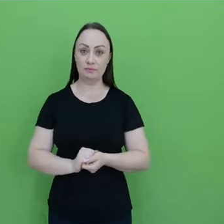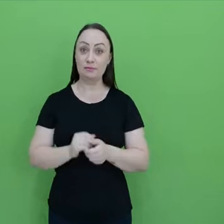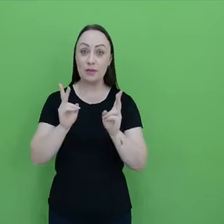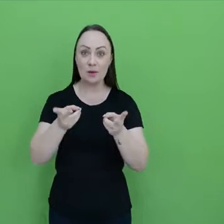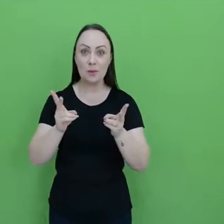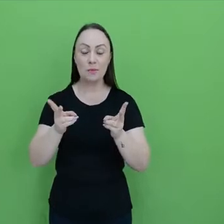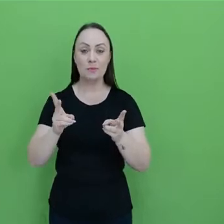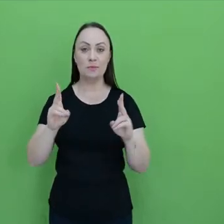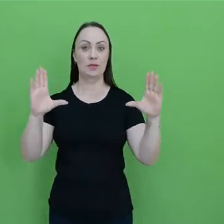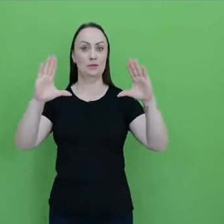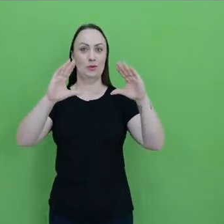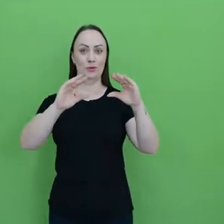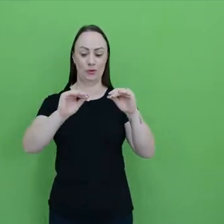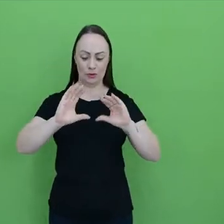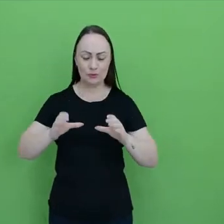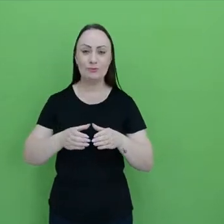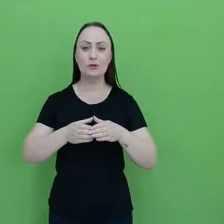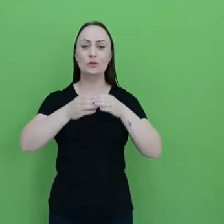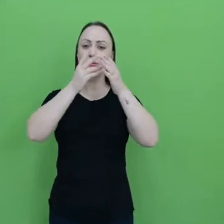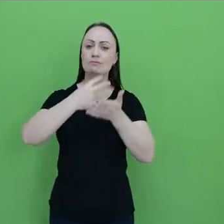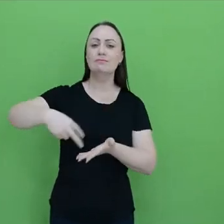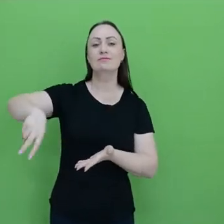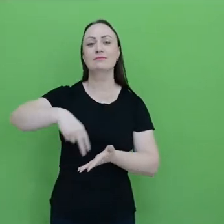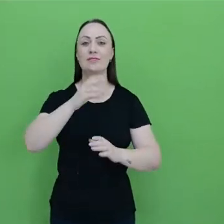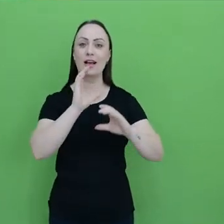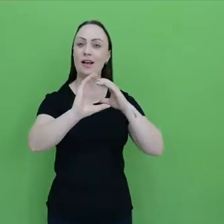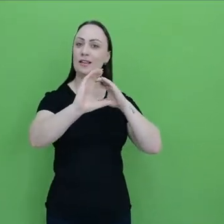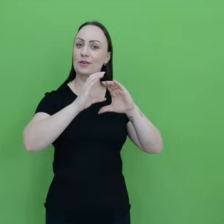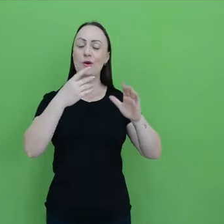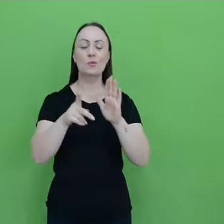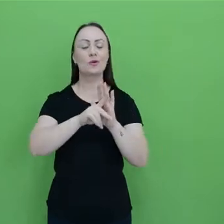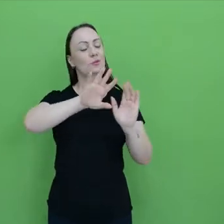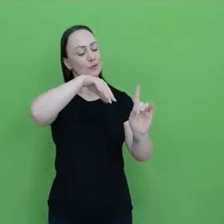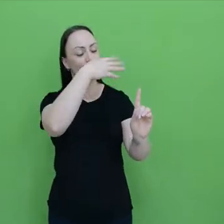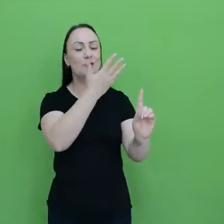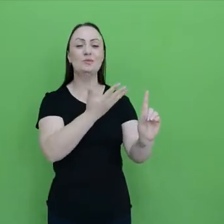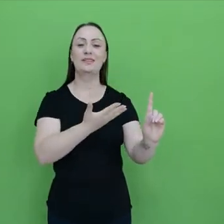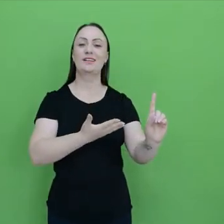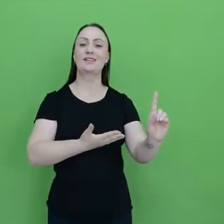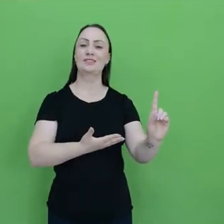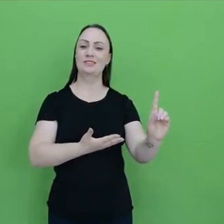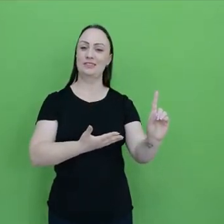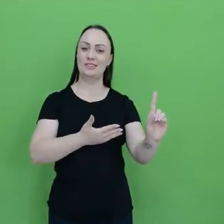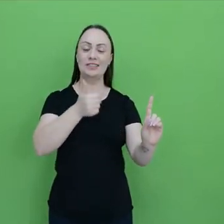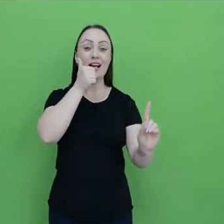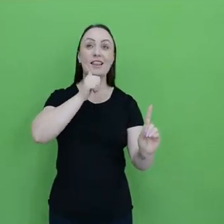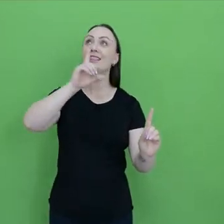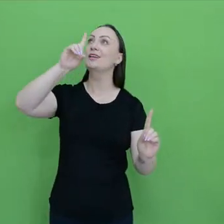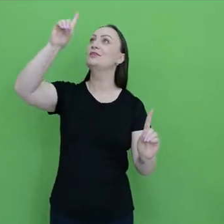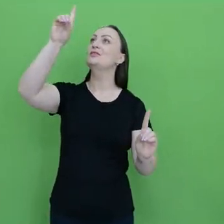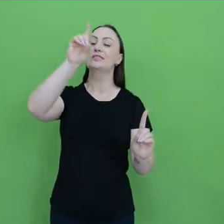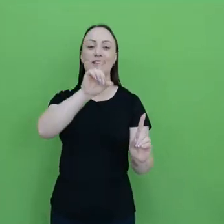Naquela noite, todo o grupo dançou e cantou em homenagem a